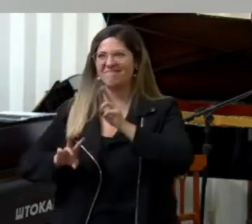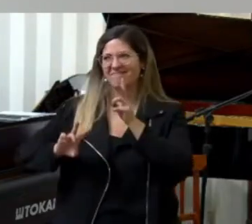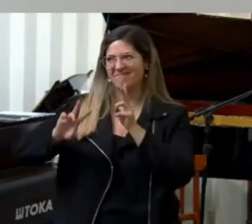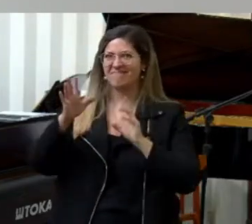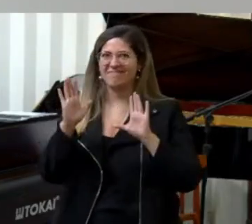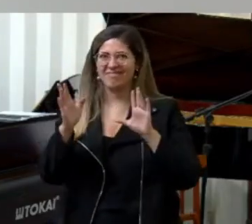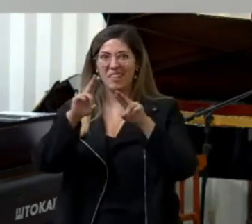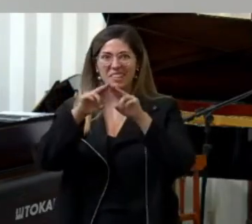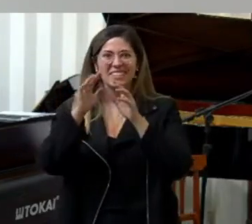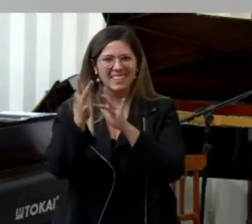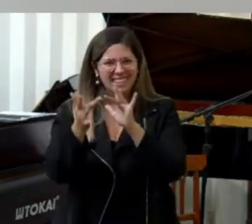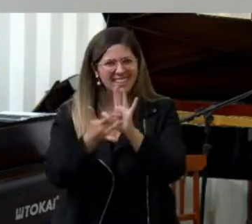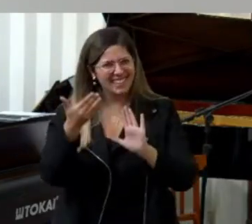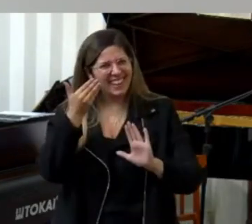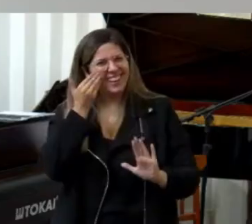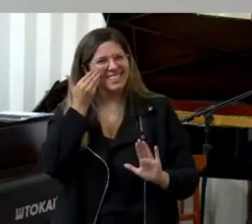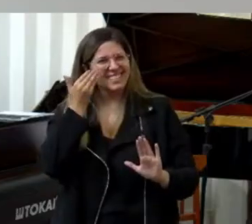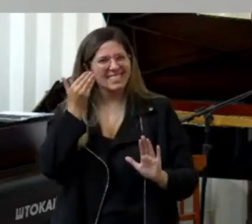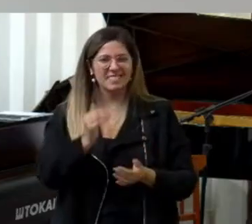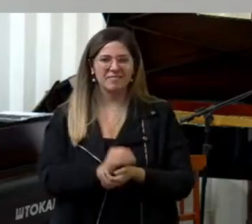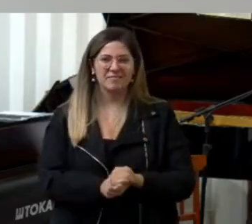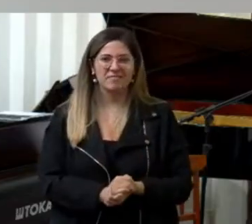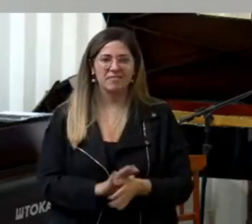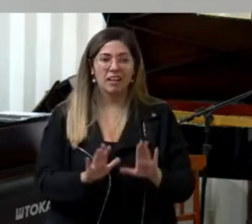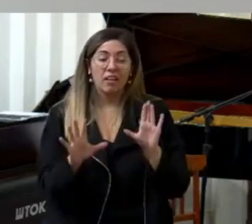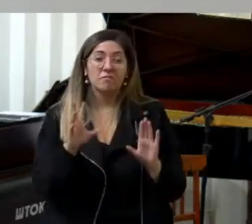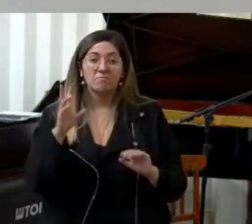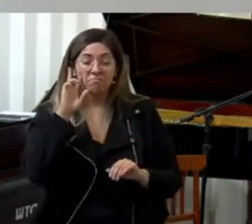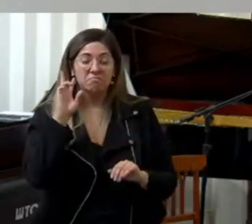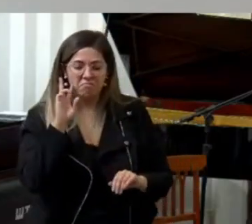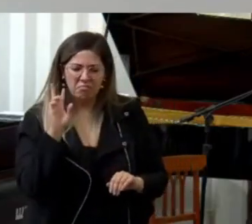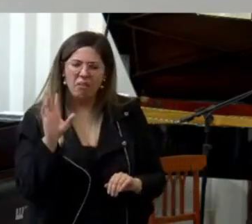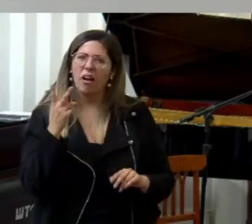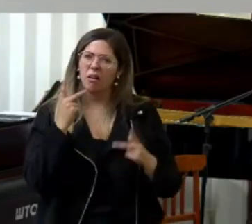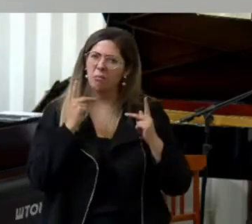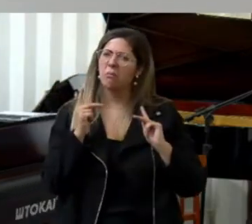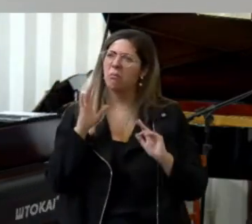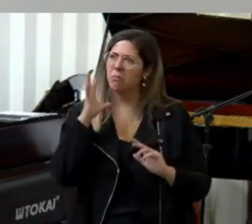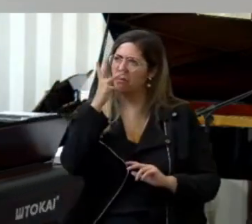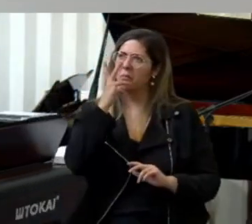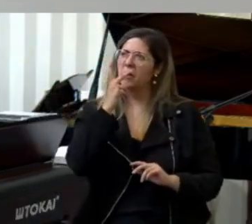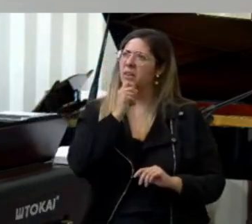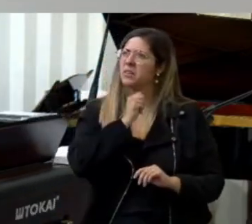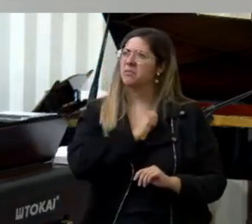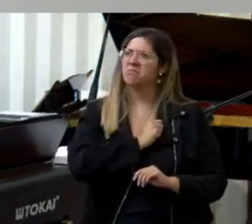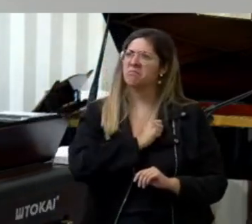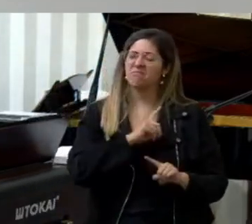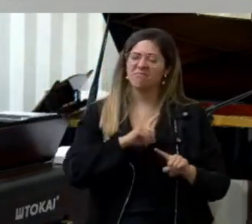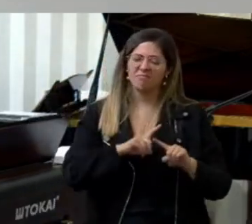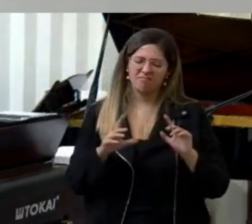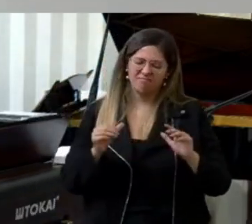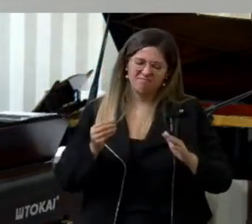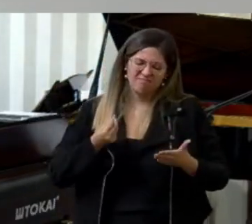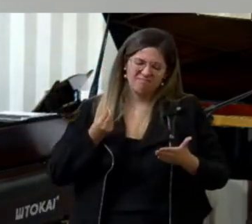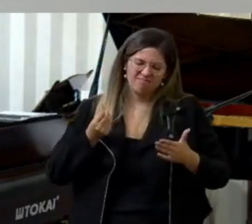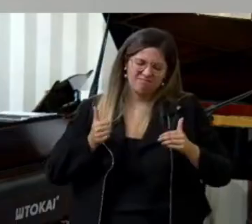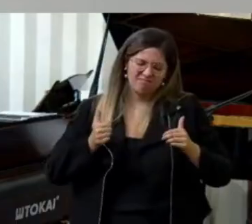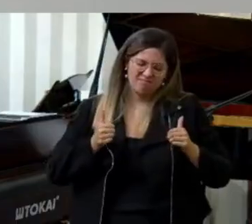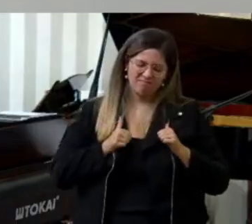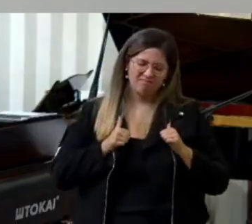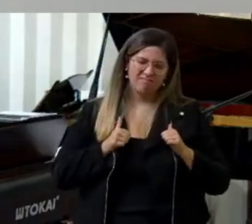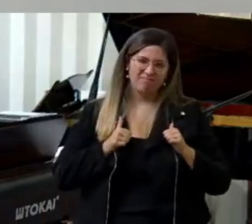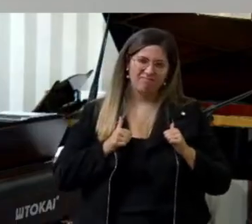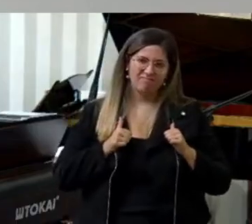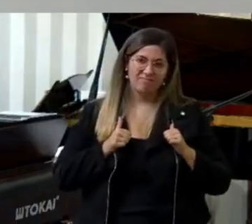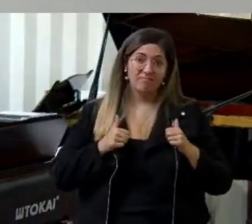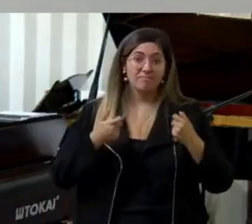chega lá, pode achar muito lindo, muito bonito, palavras bonitas, mas não tem vida. Quem não morrer com